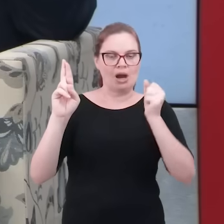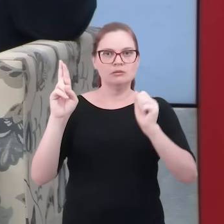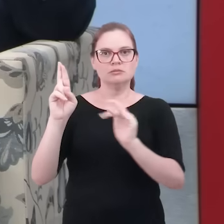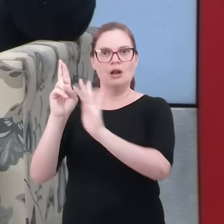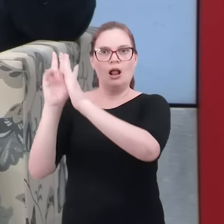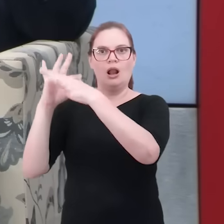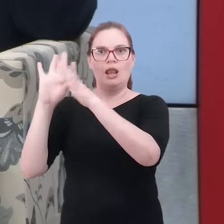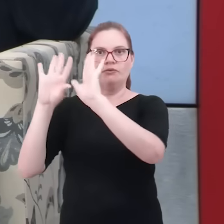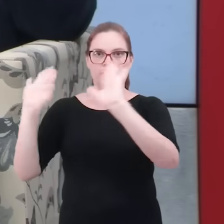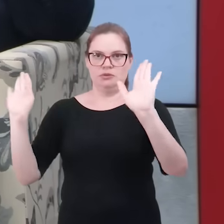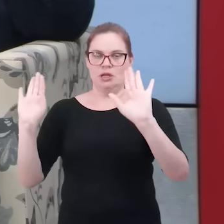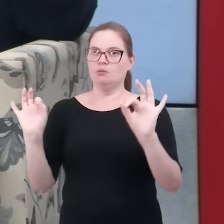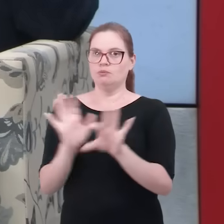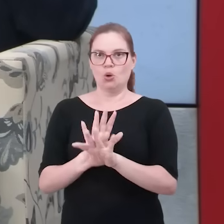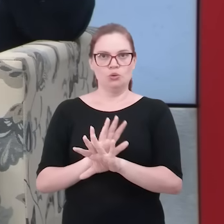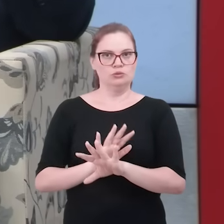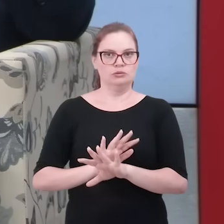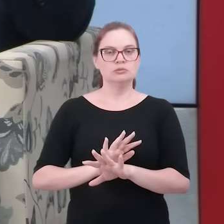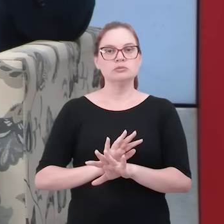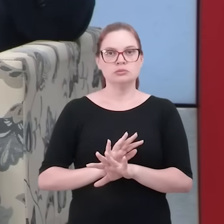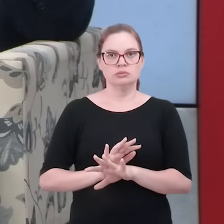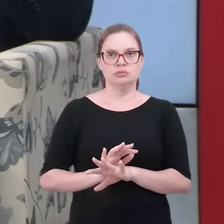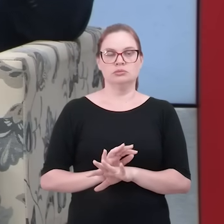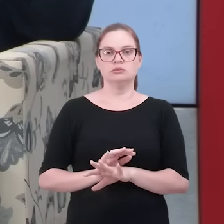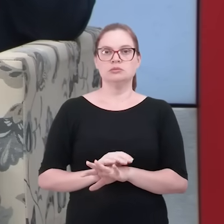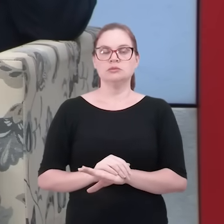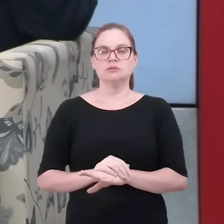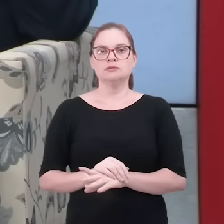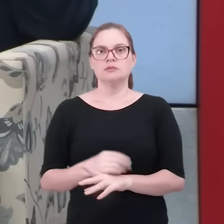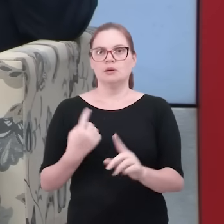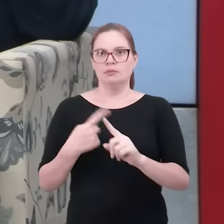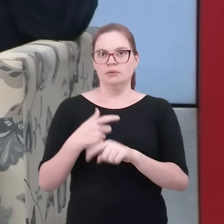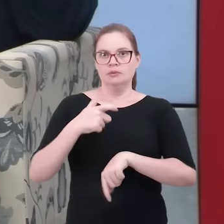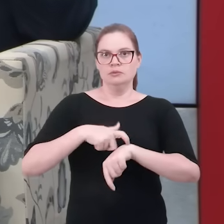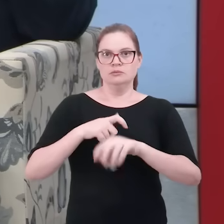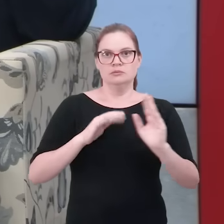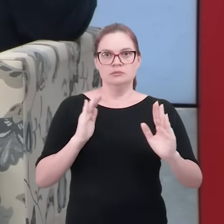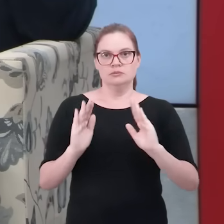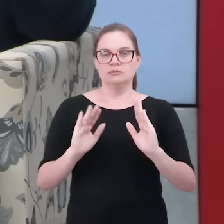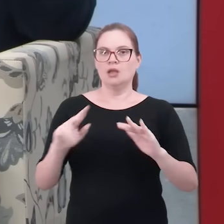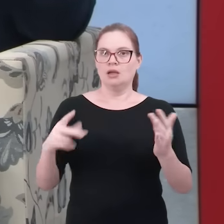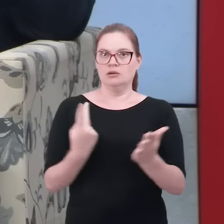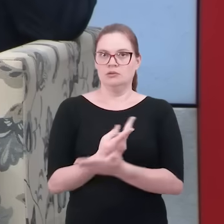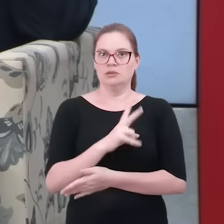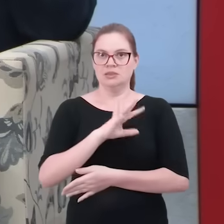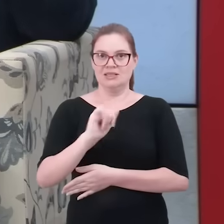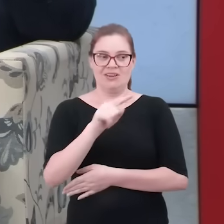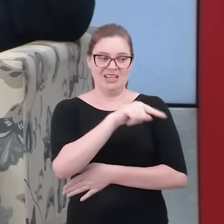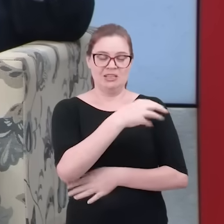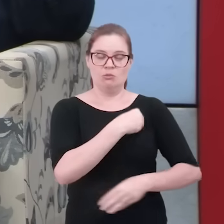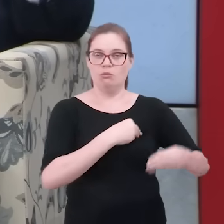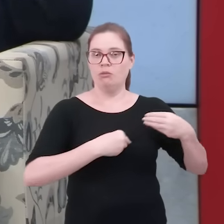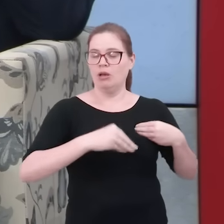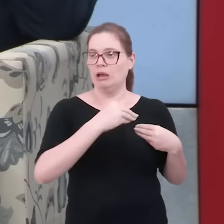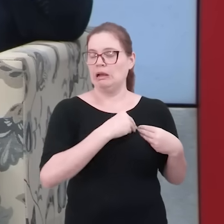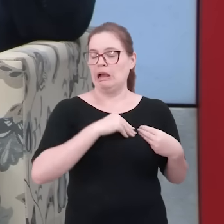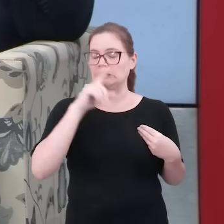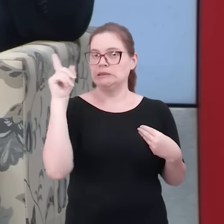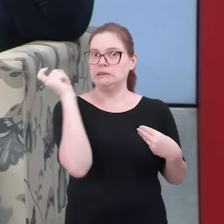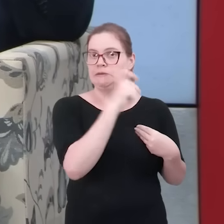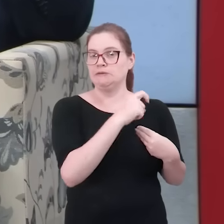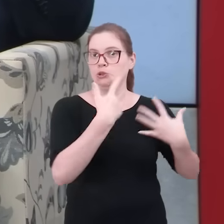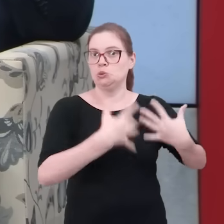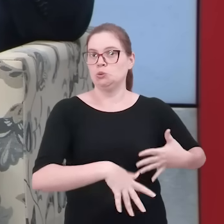A solução do Senhor para a igreja, nos tempos que acontecerão, de grande iniquidade, de